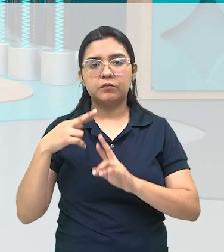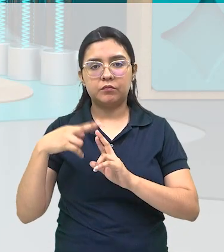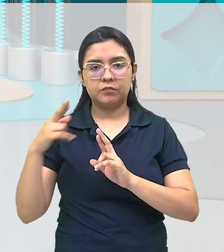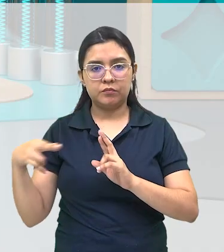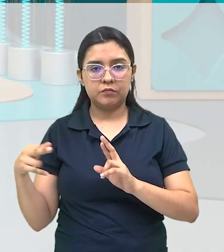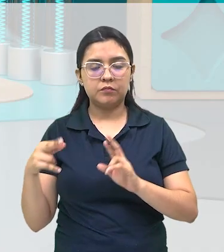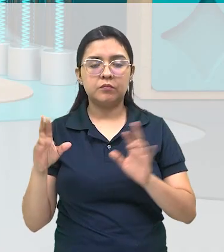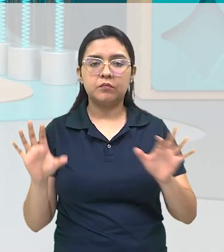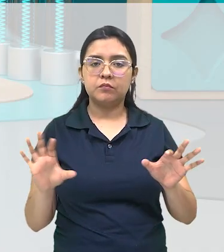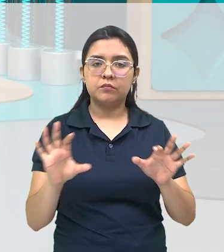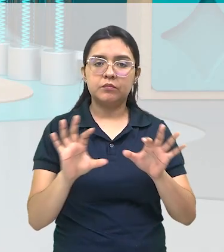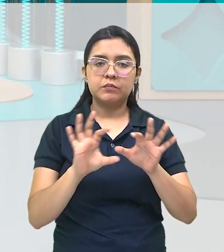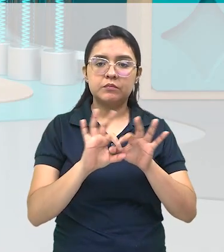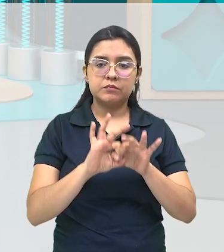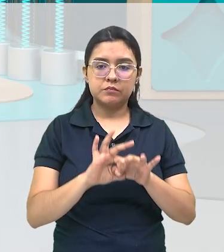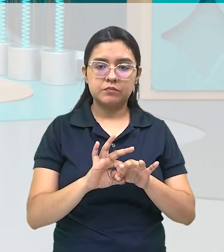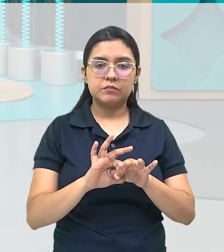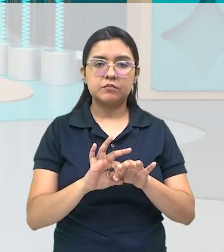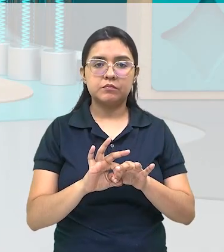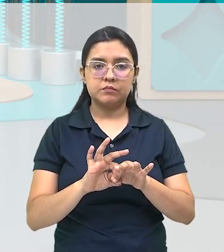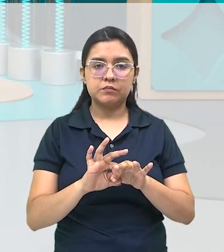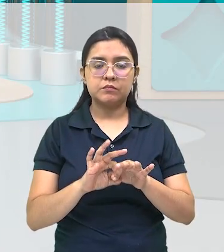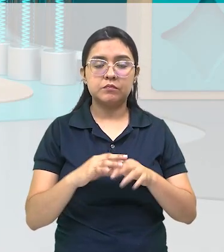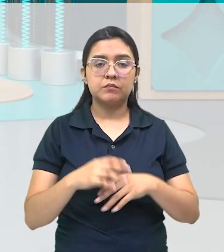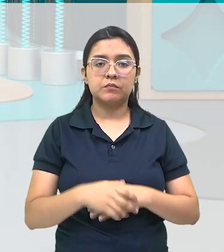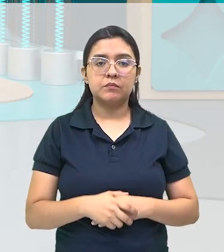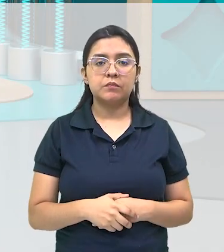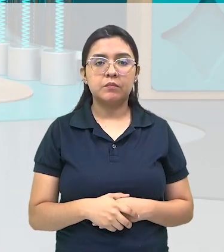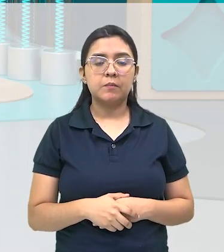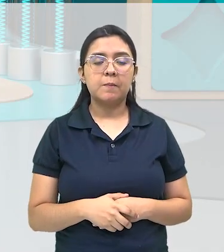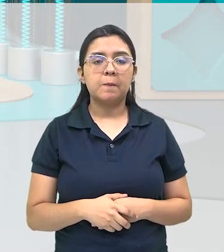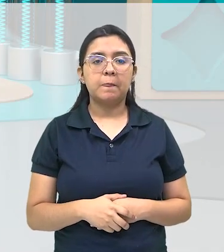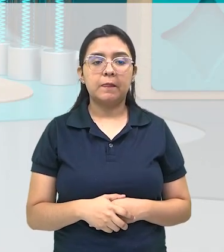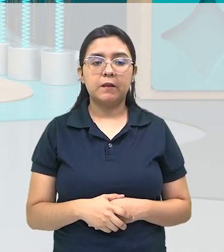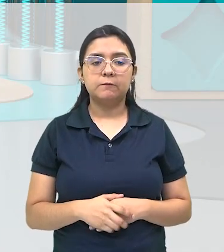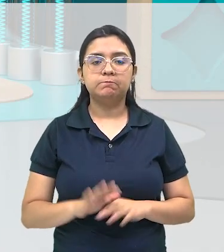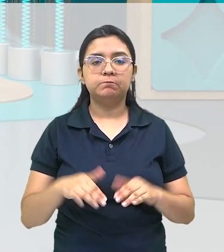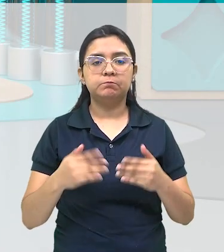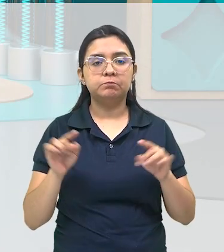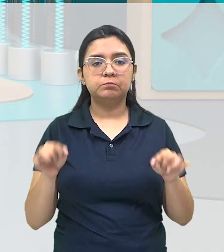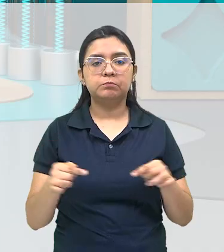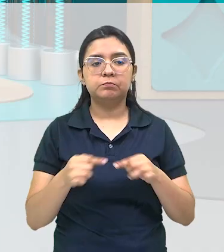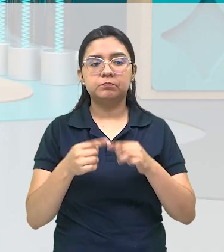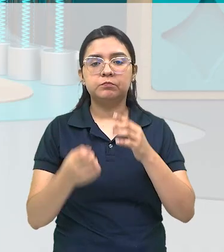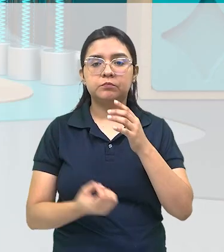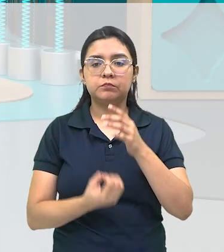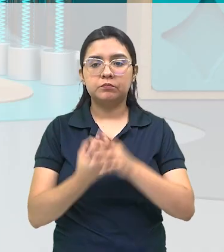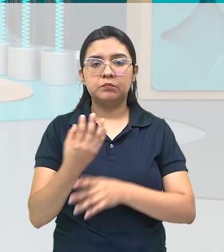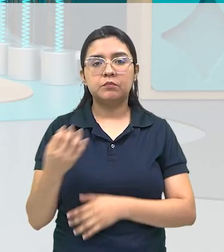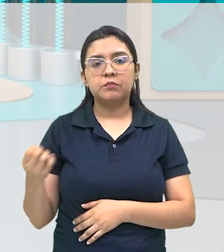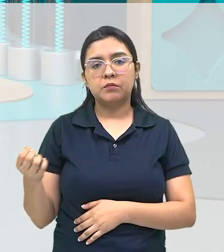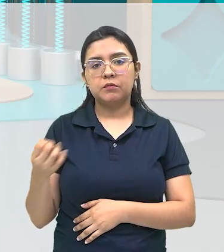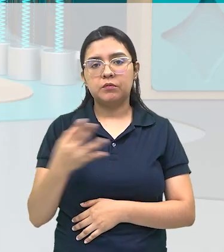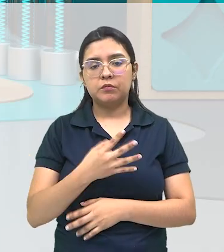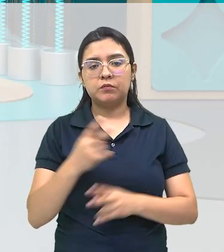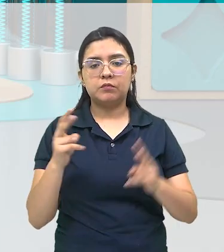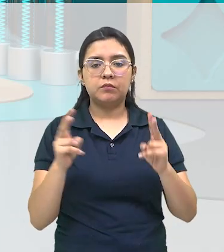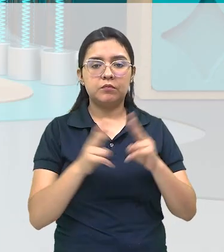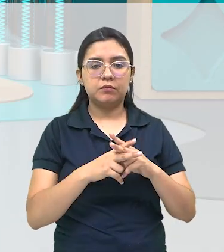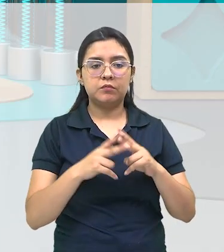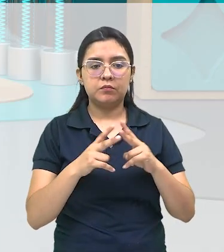E aí, nessa amálgama, né, que ele fez, ele criou uma nova arte marcial chamada